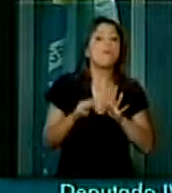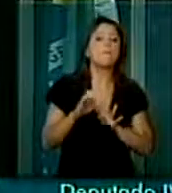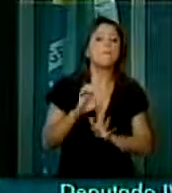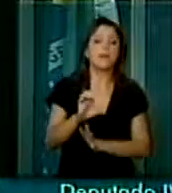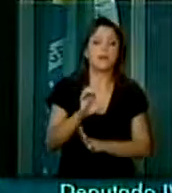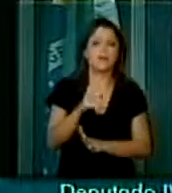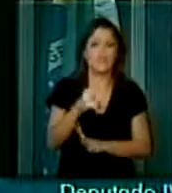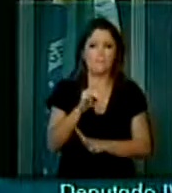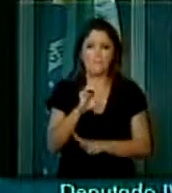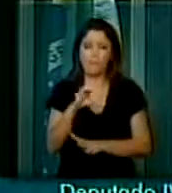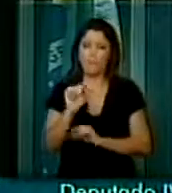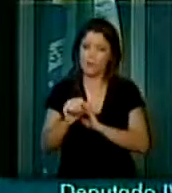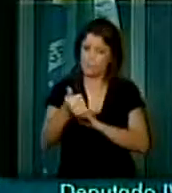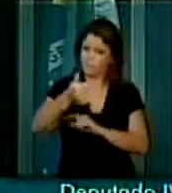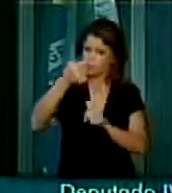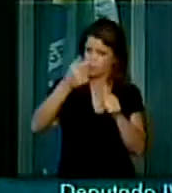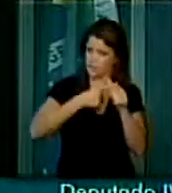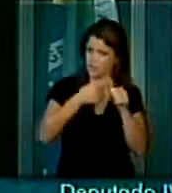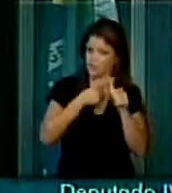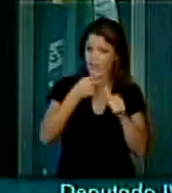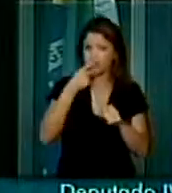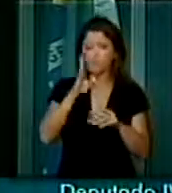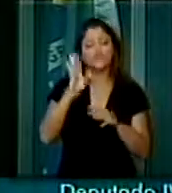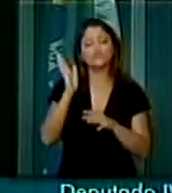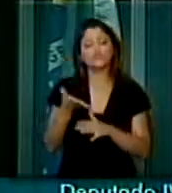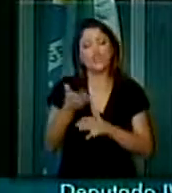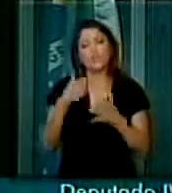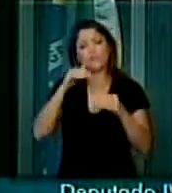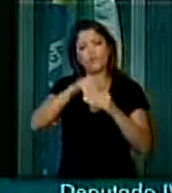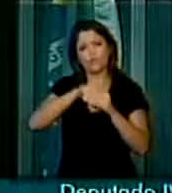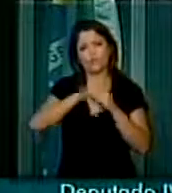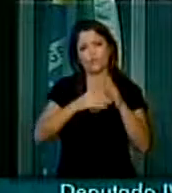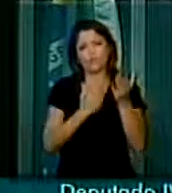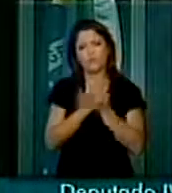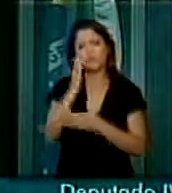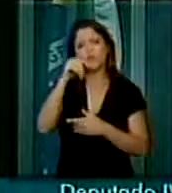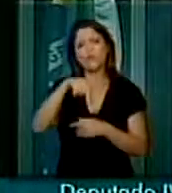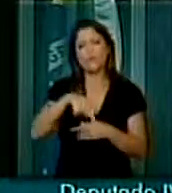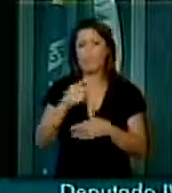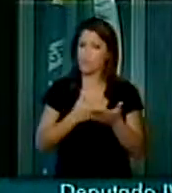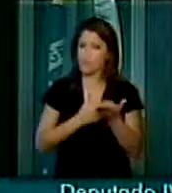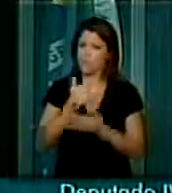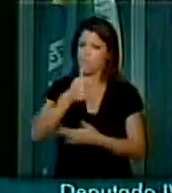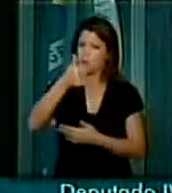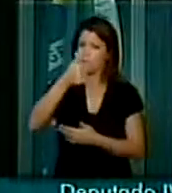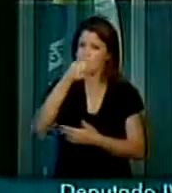Em primeiro lugar, aquelas que foram votadas em primeiro